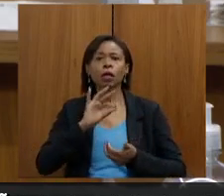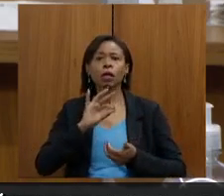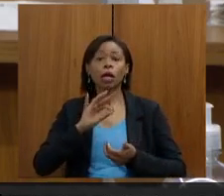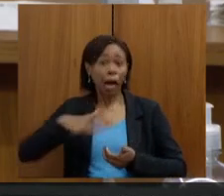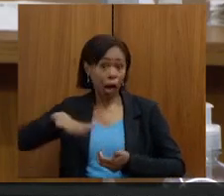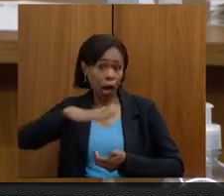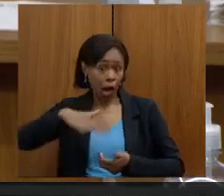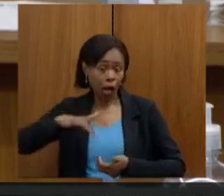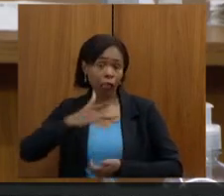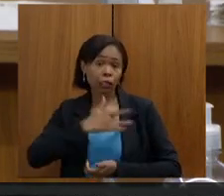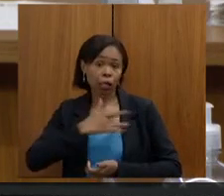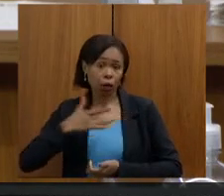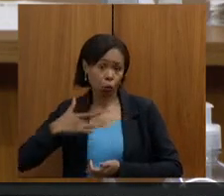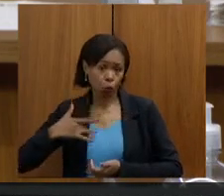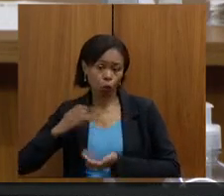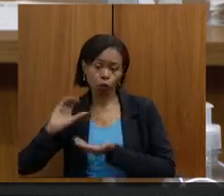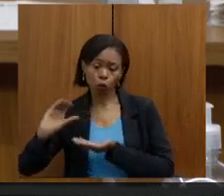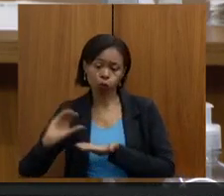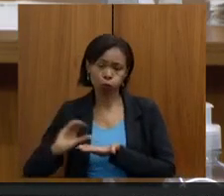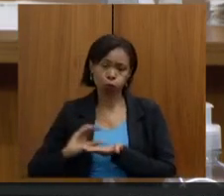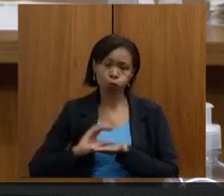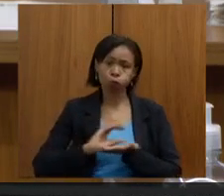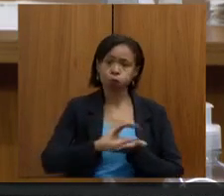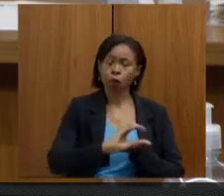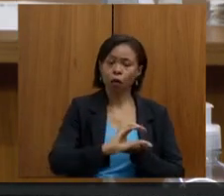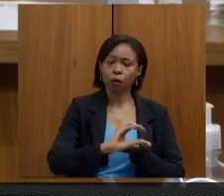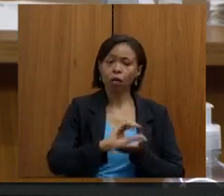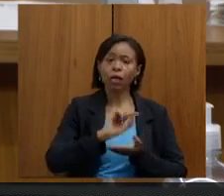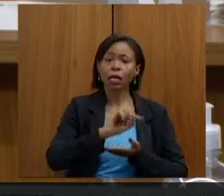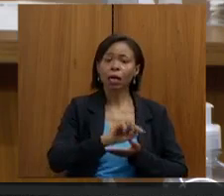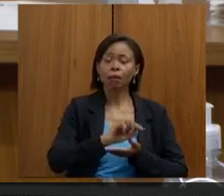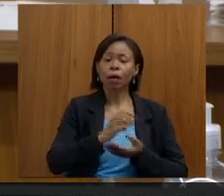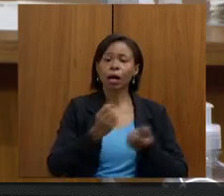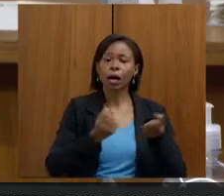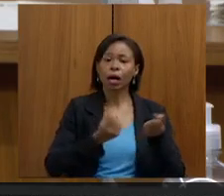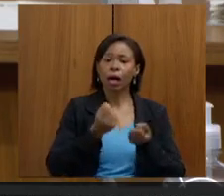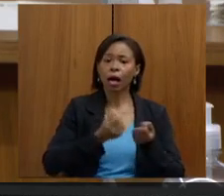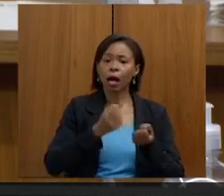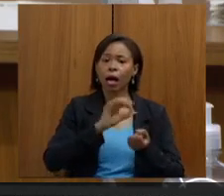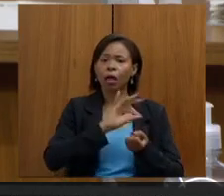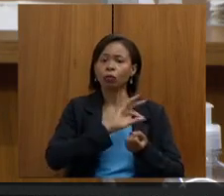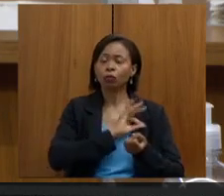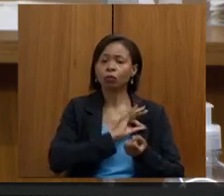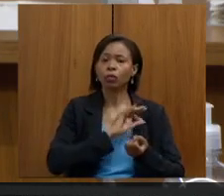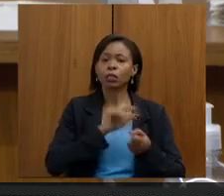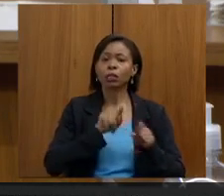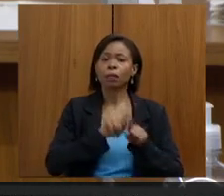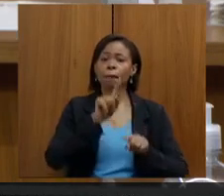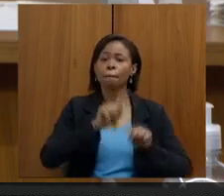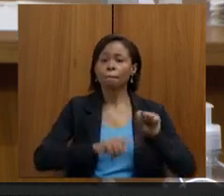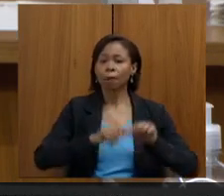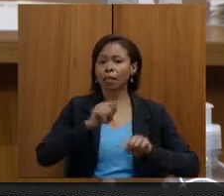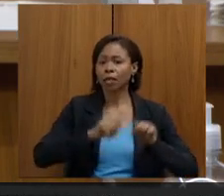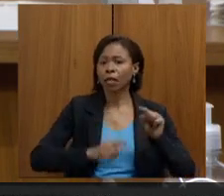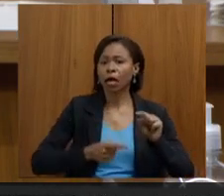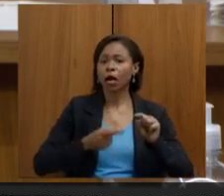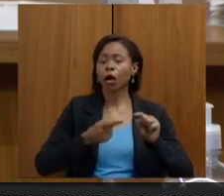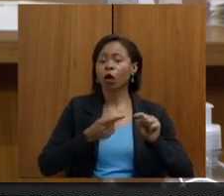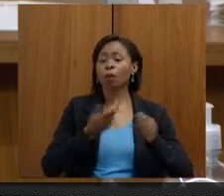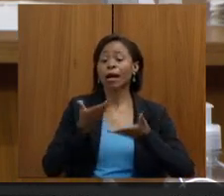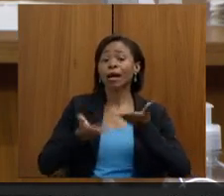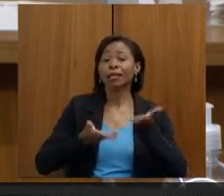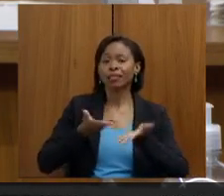Saúde também direcionada para viaturas equipamentos e materiais do atendimento pré-hospitalar